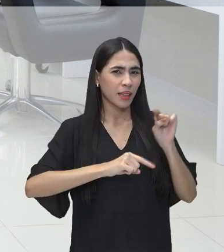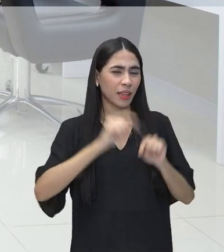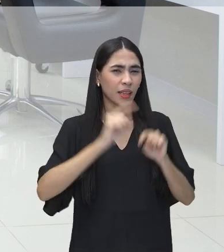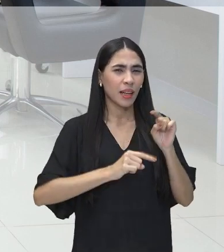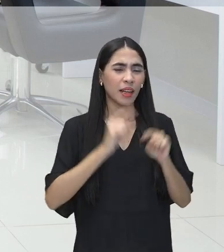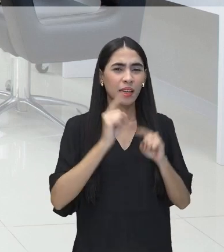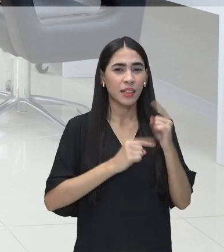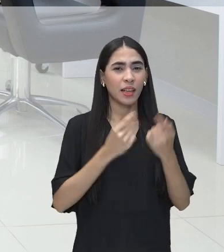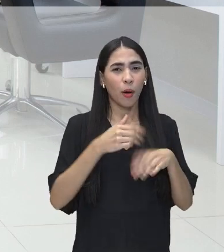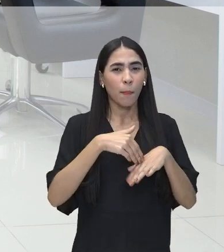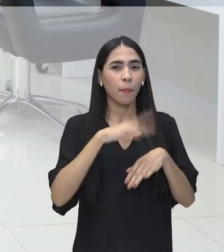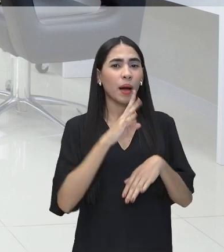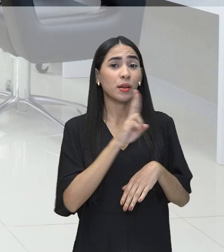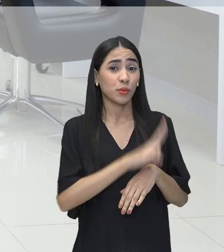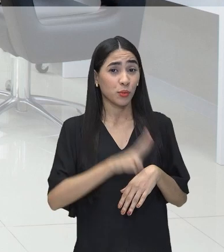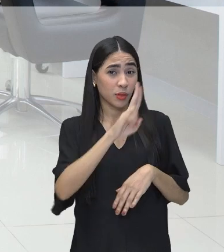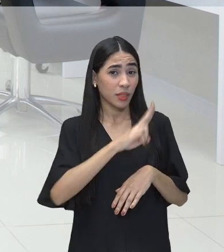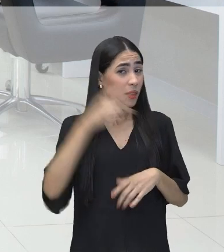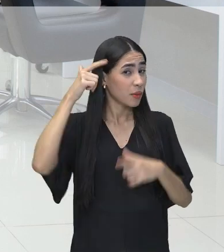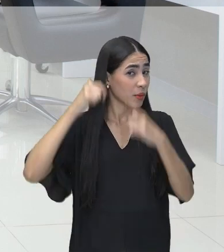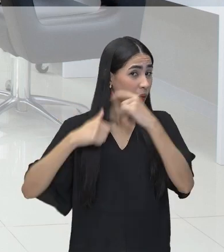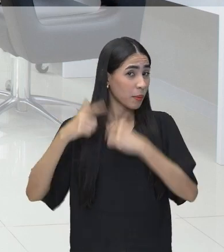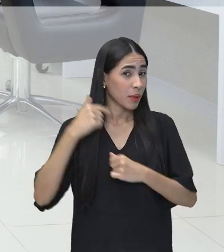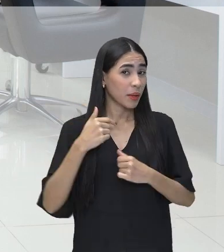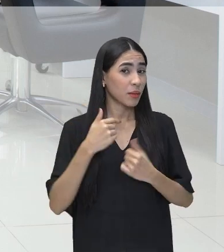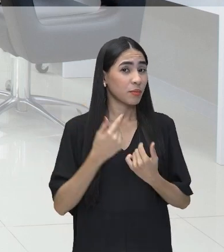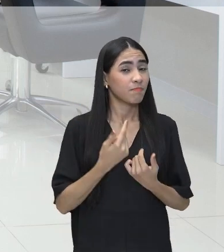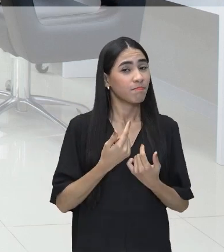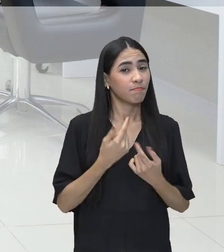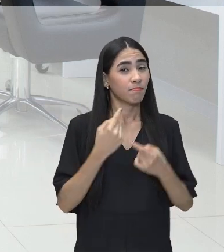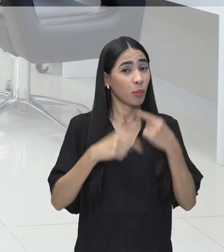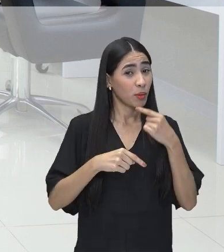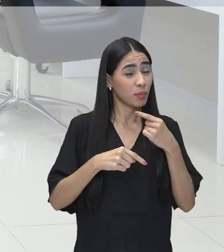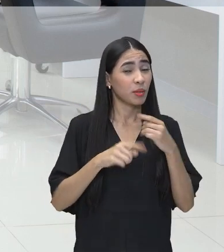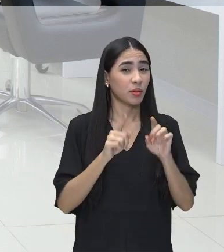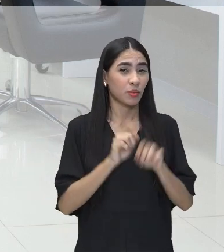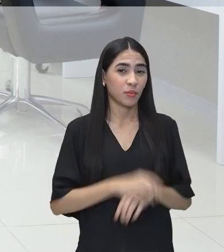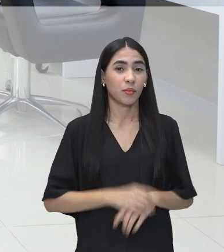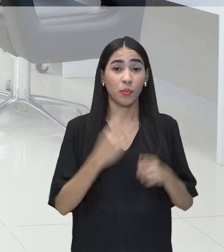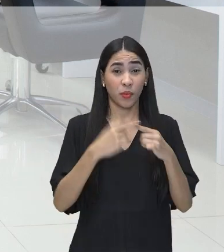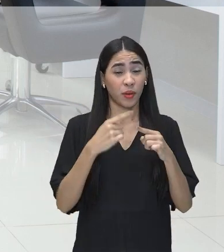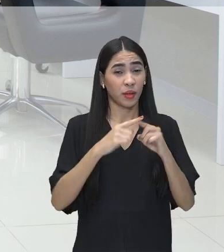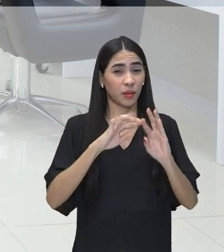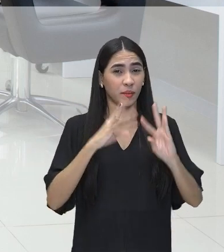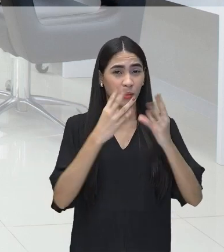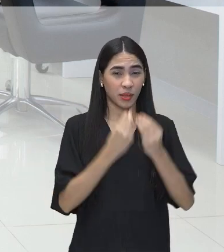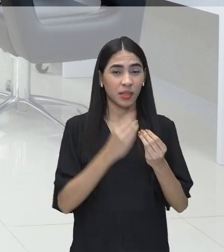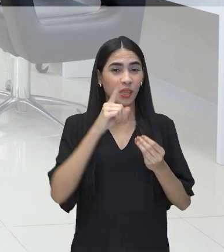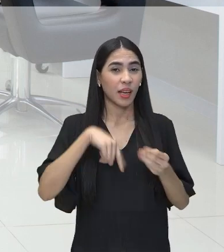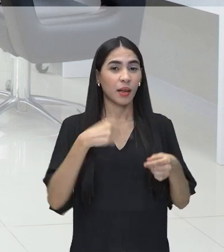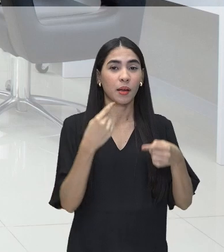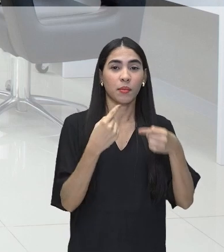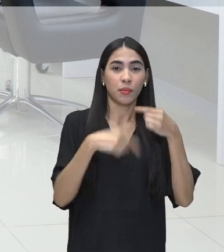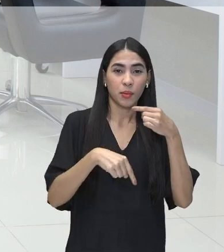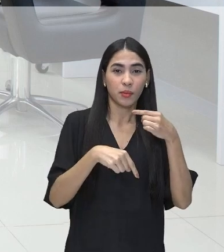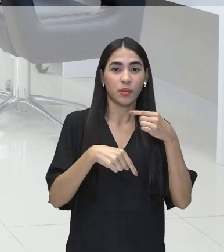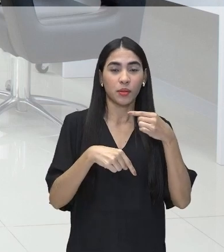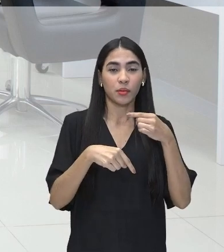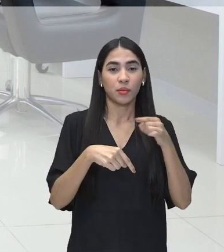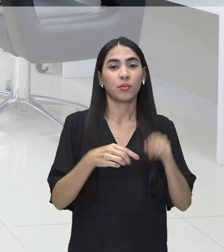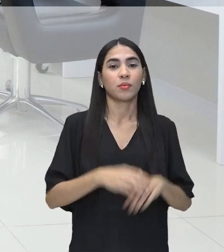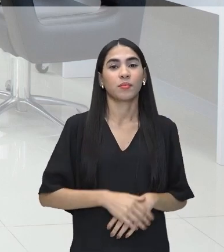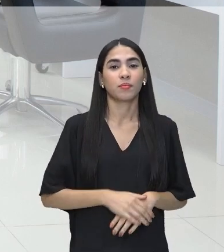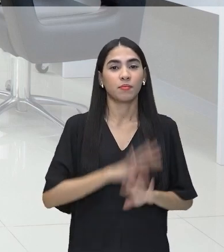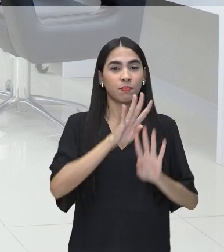faz escova progressiva, mas não deveria ser. Essa substância, ela é proibida pela